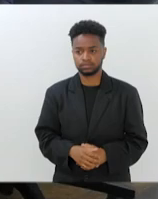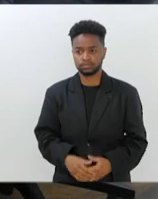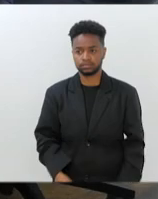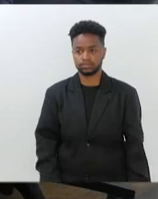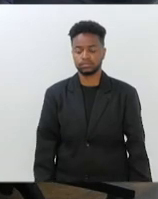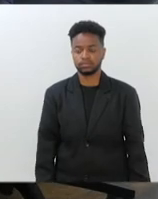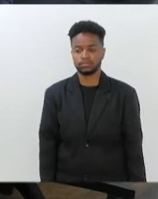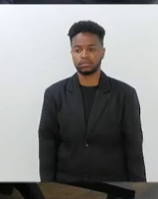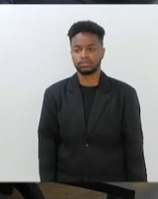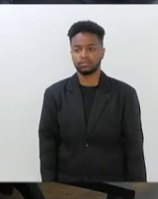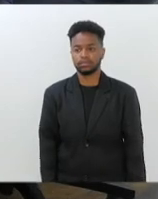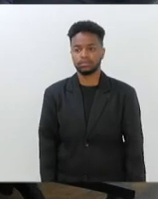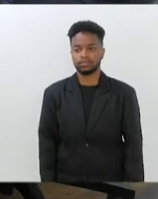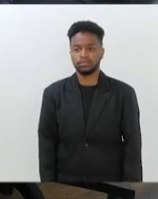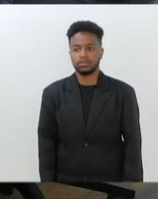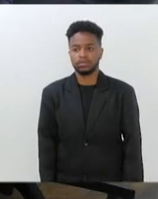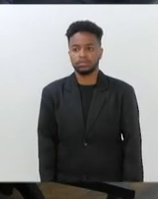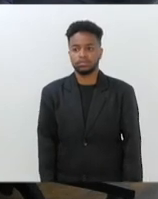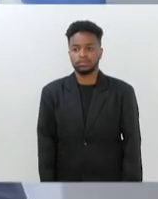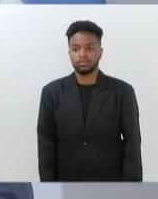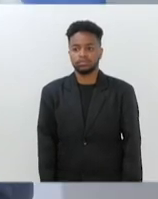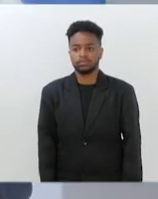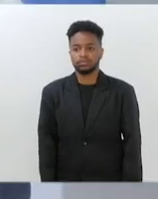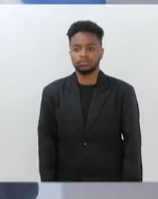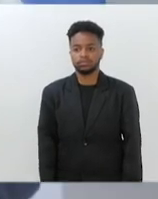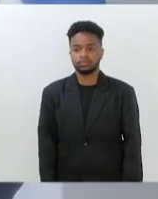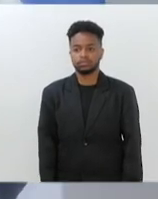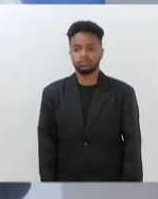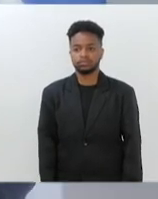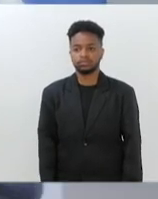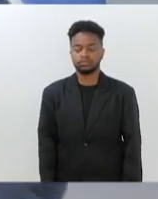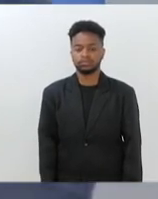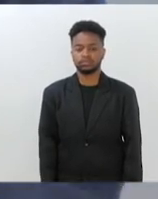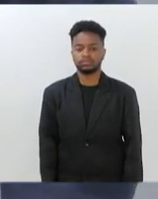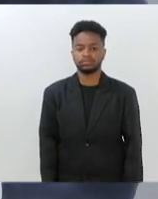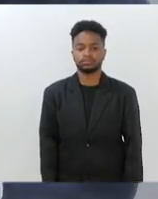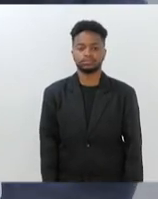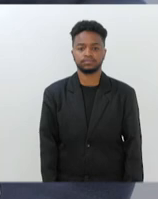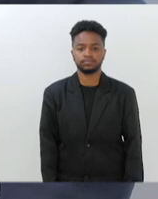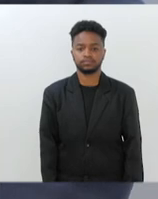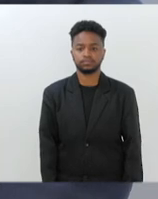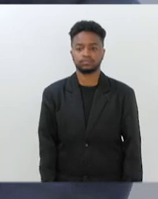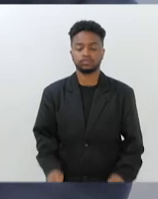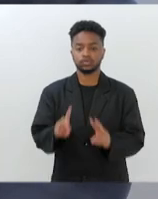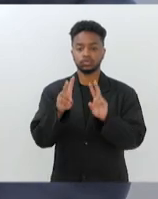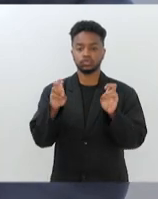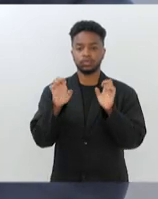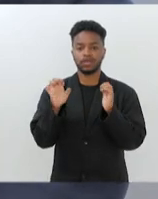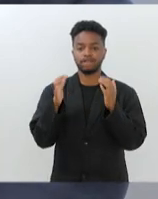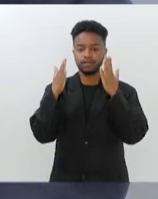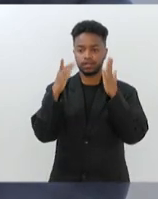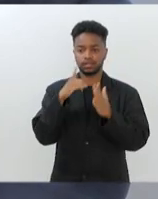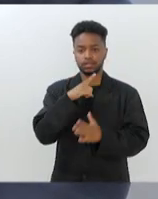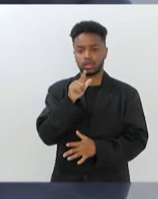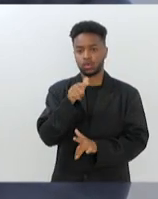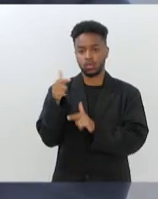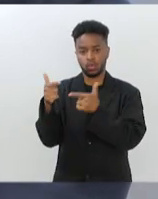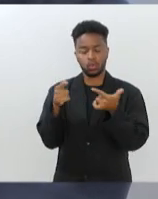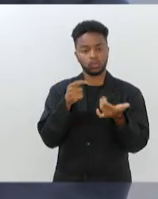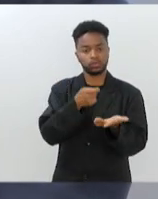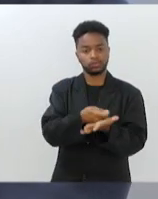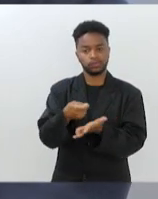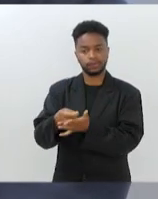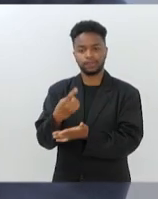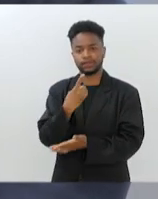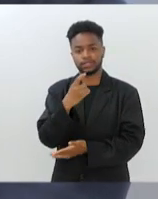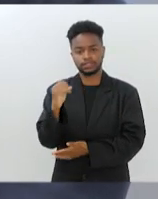Deputado eh ainda sobre esses eventos tem outros patrocínios um de 100